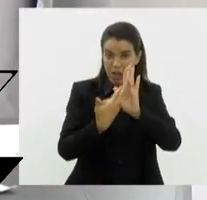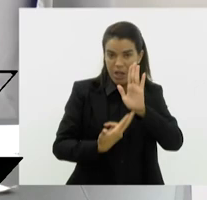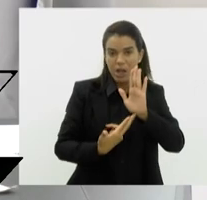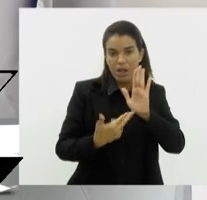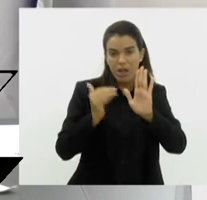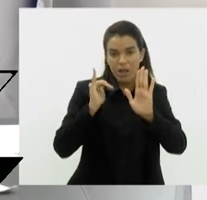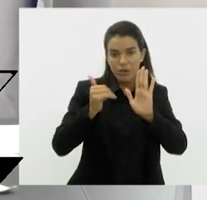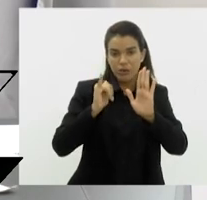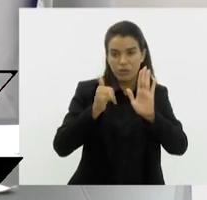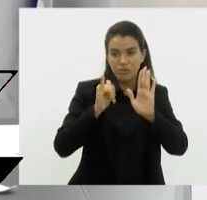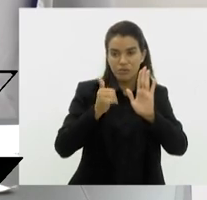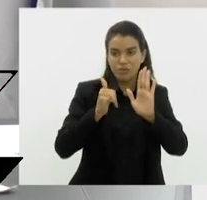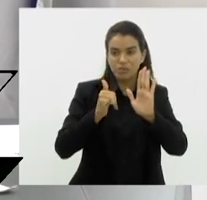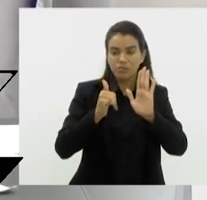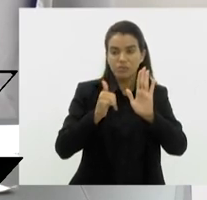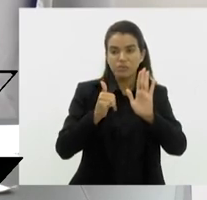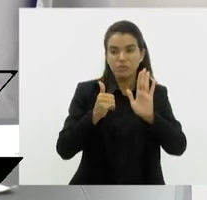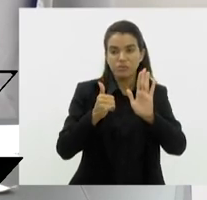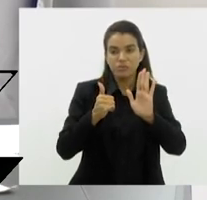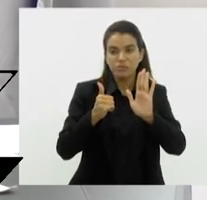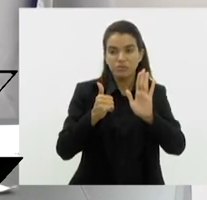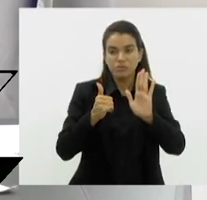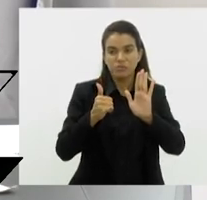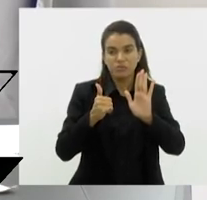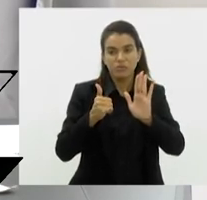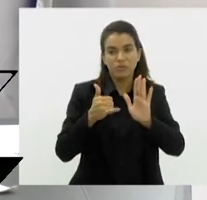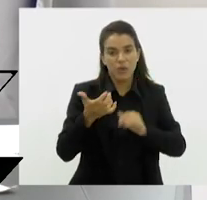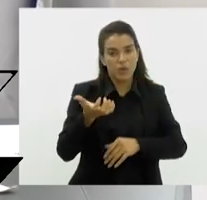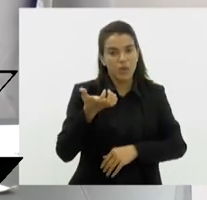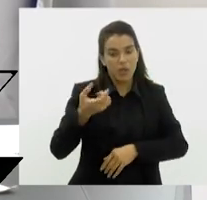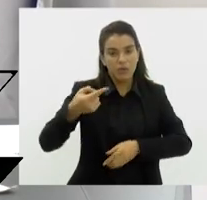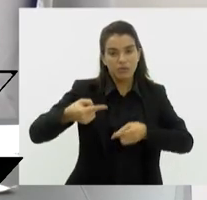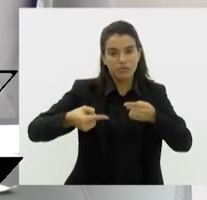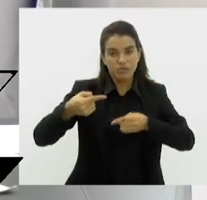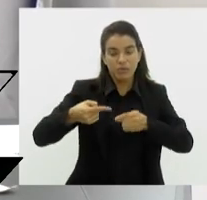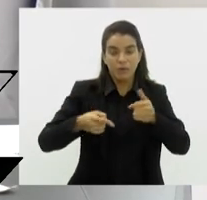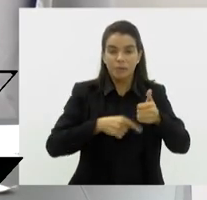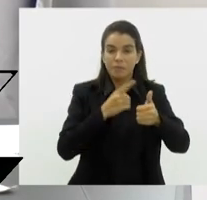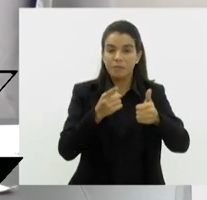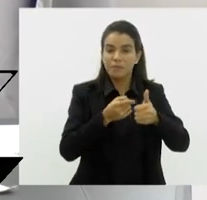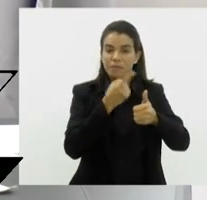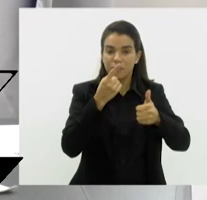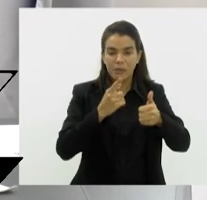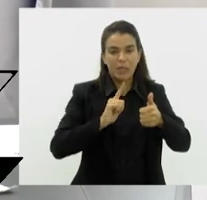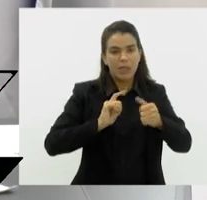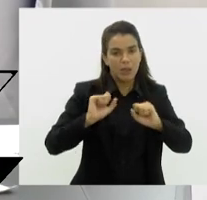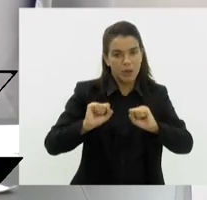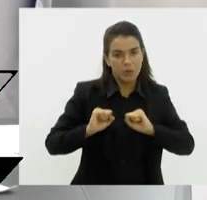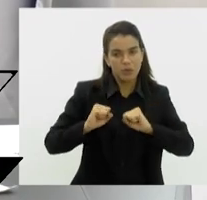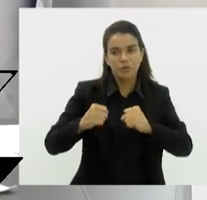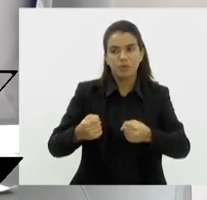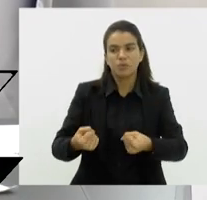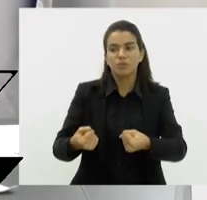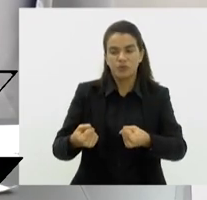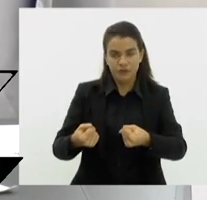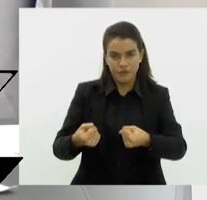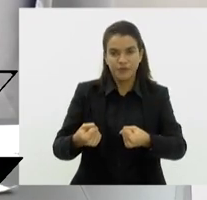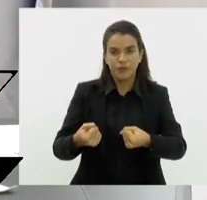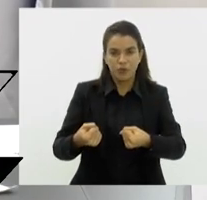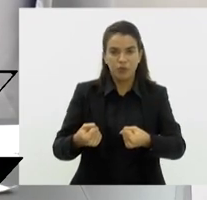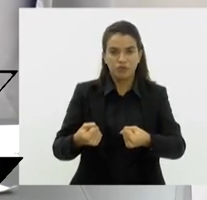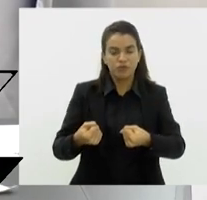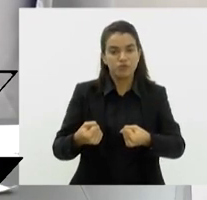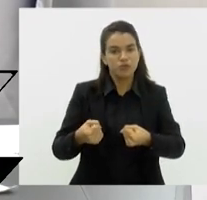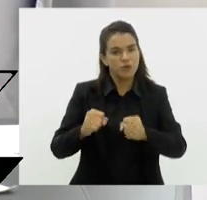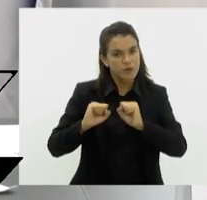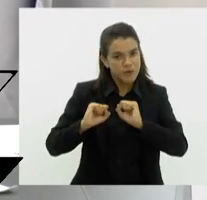matéria, eu vou também, para discutir aqui, em primeiro lugar, dizer que há um esforço, e isso é digno de menção, que